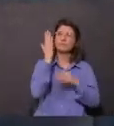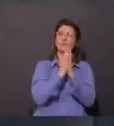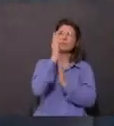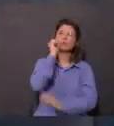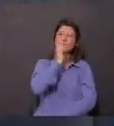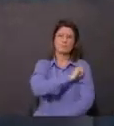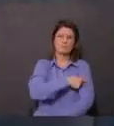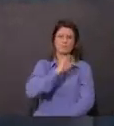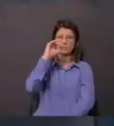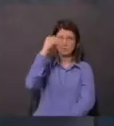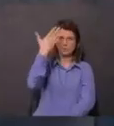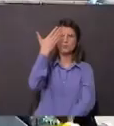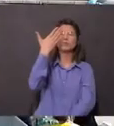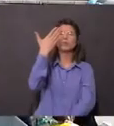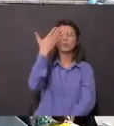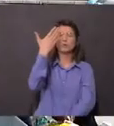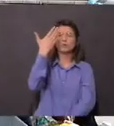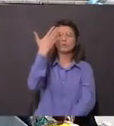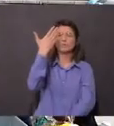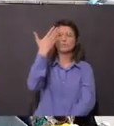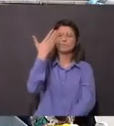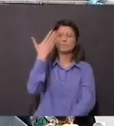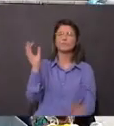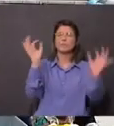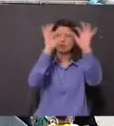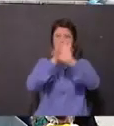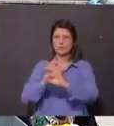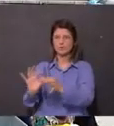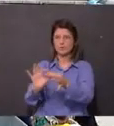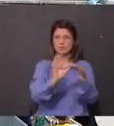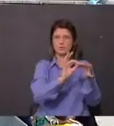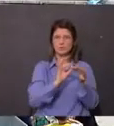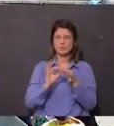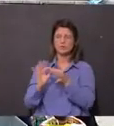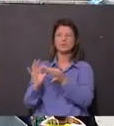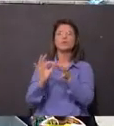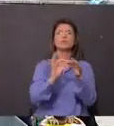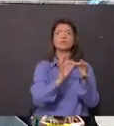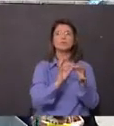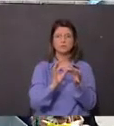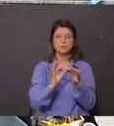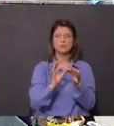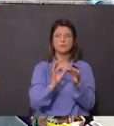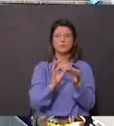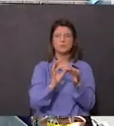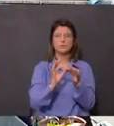Patri omnipotente in unitate Spiritus Sancti,